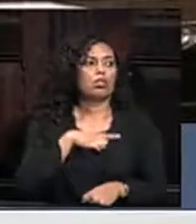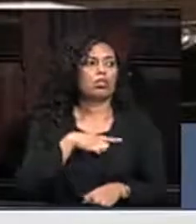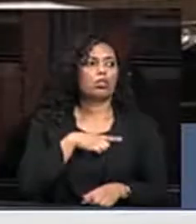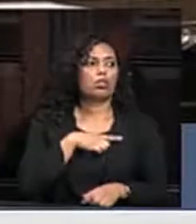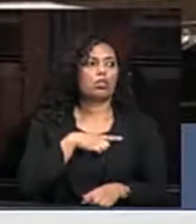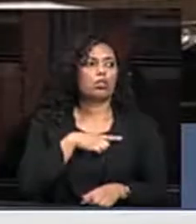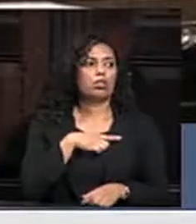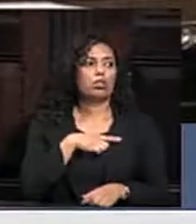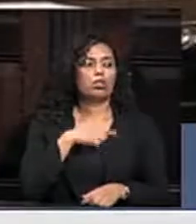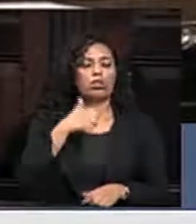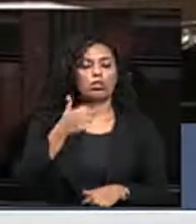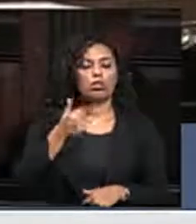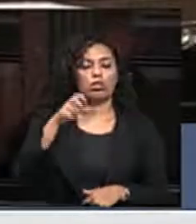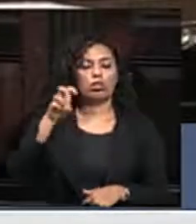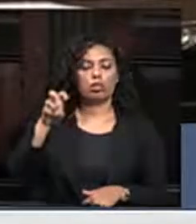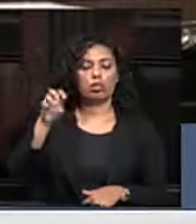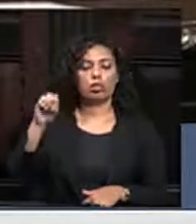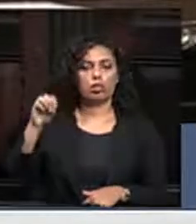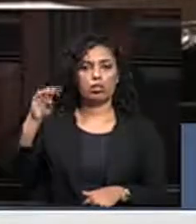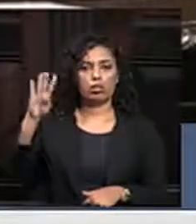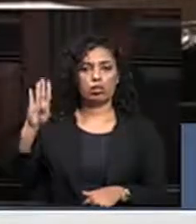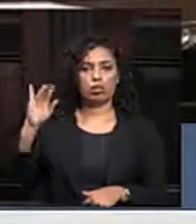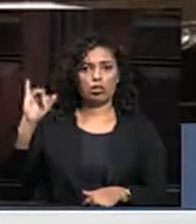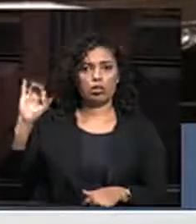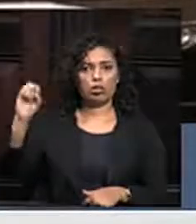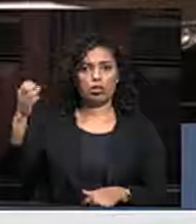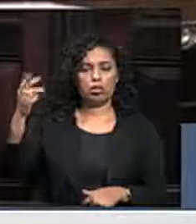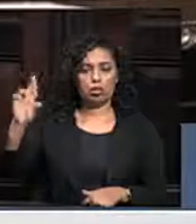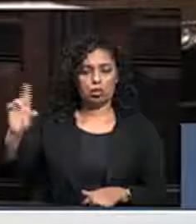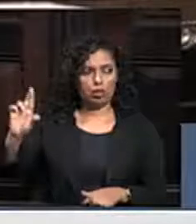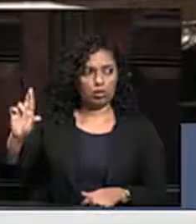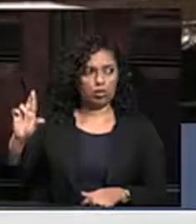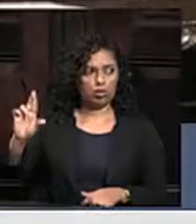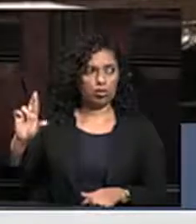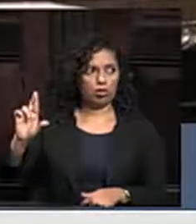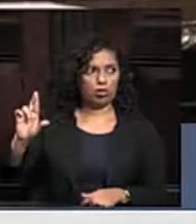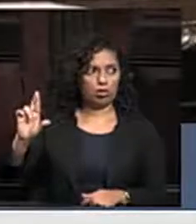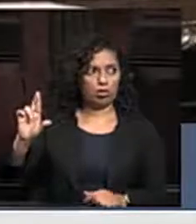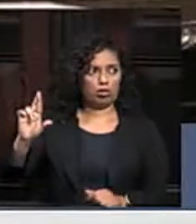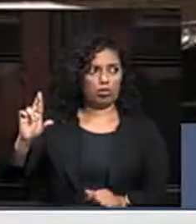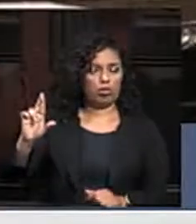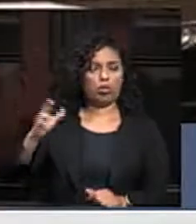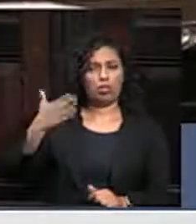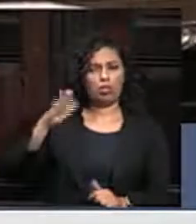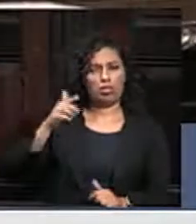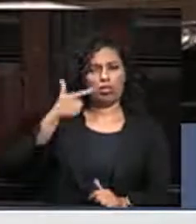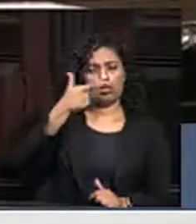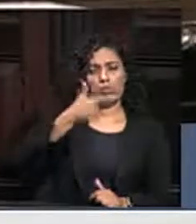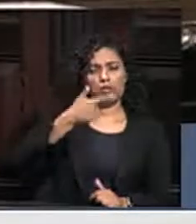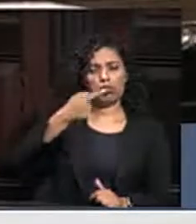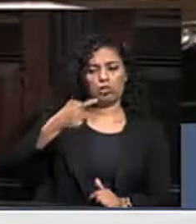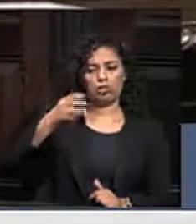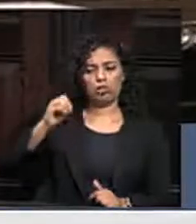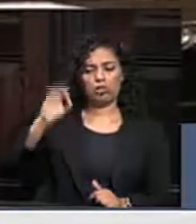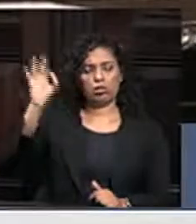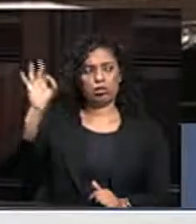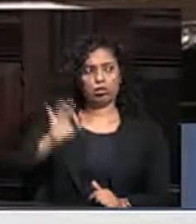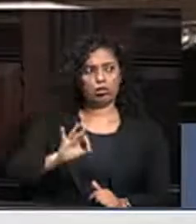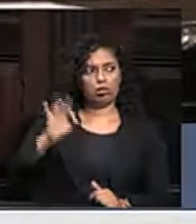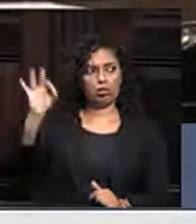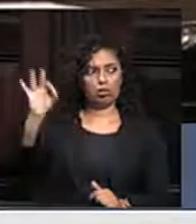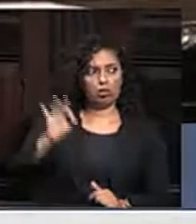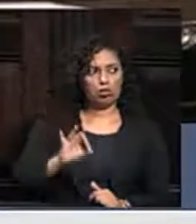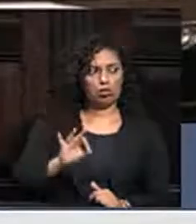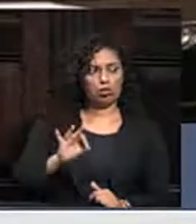de 150 bilhões, que corresponde a 270% da receita